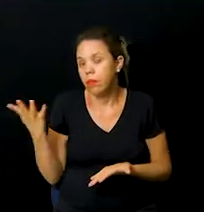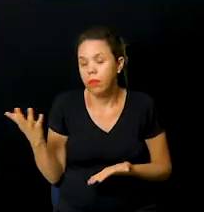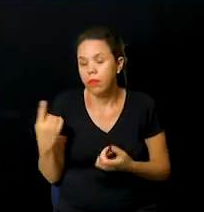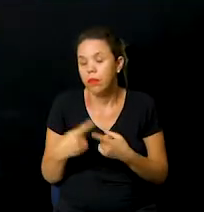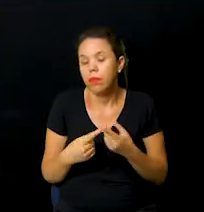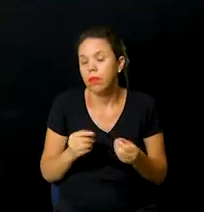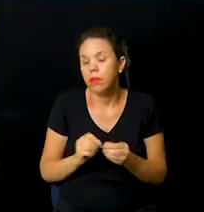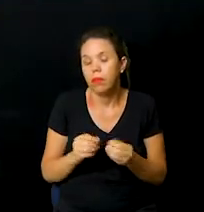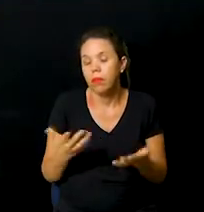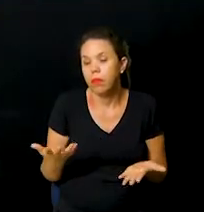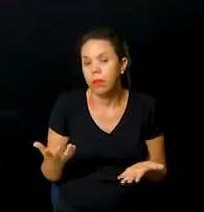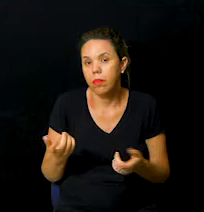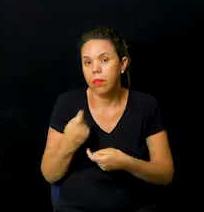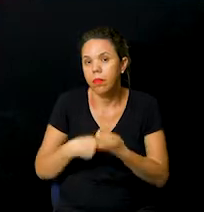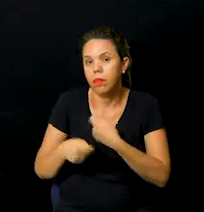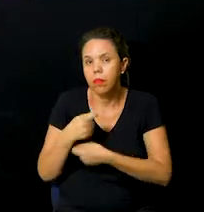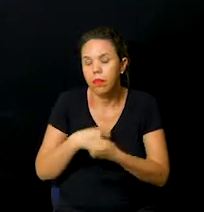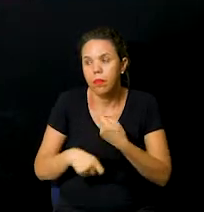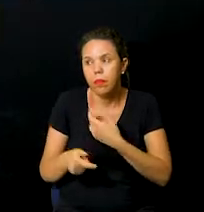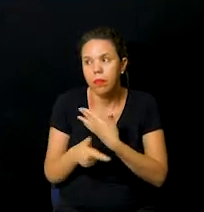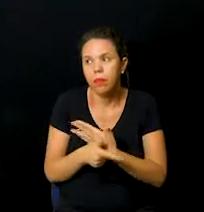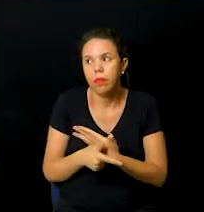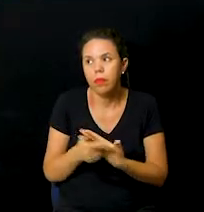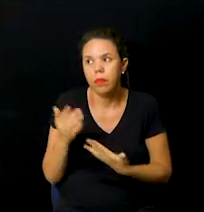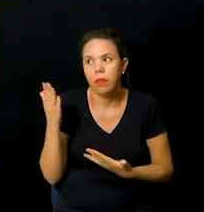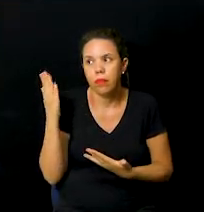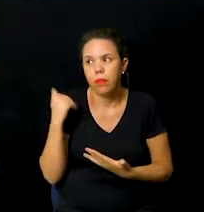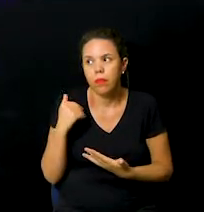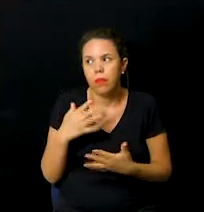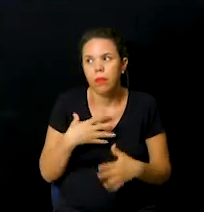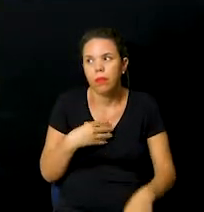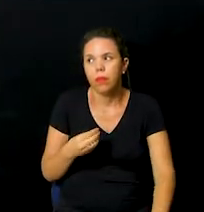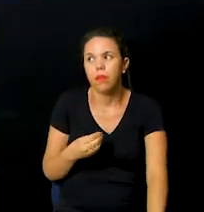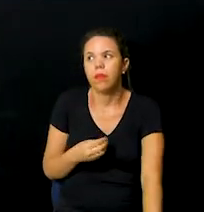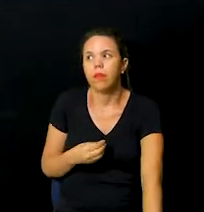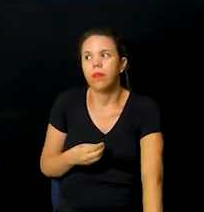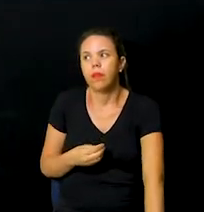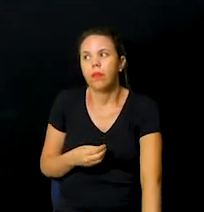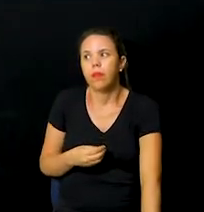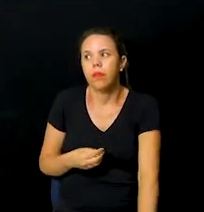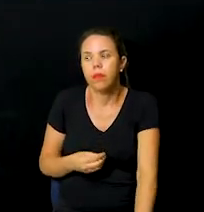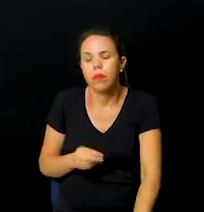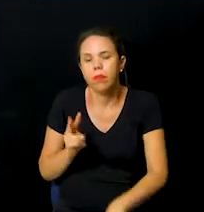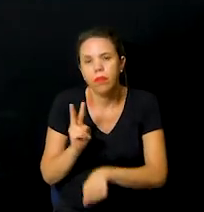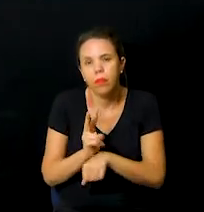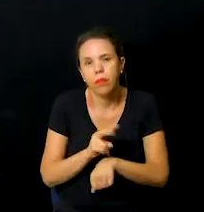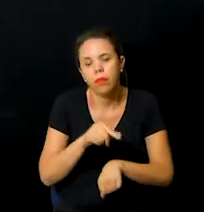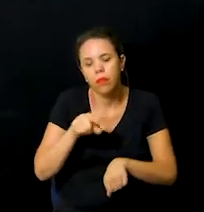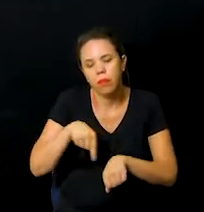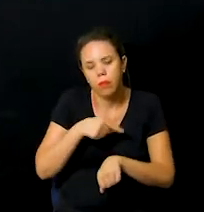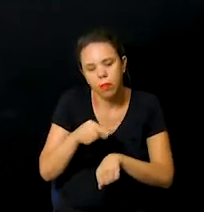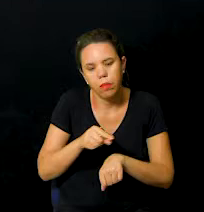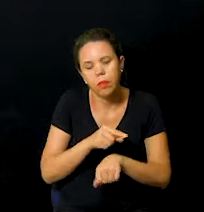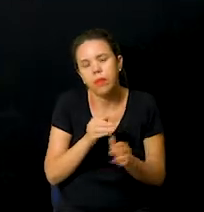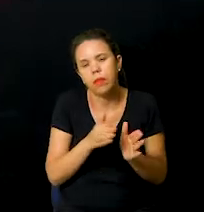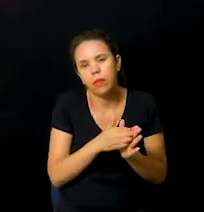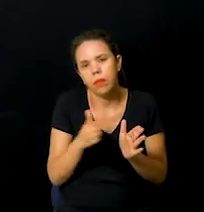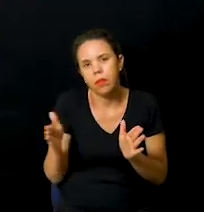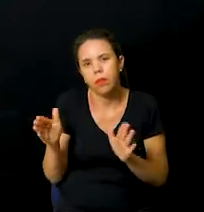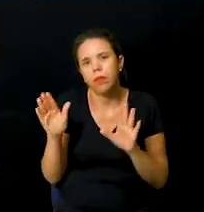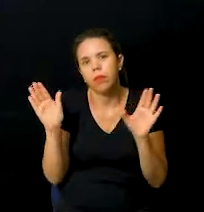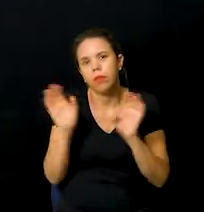bem, se isso acontece, como é que eu faço para administrar todos esses papéis? Porque a gente sabe que um filho, ele tem todo um cuidado, ele tem